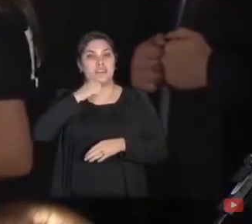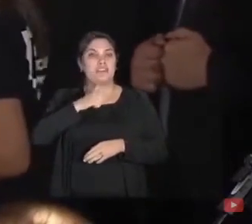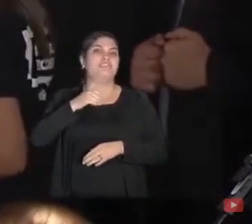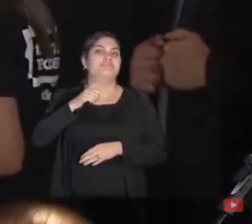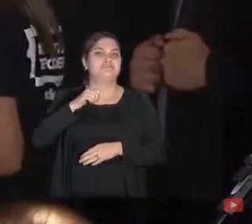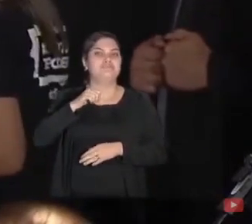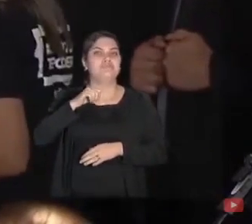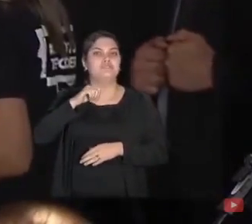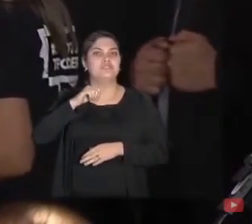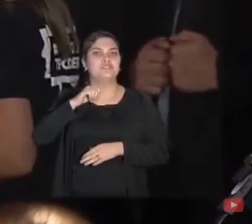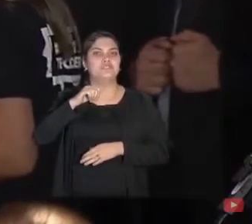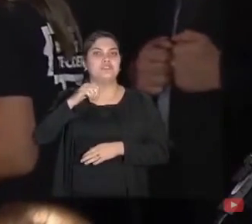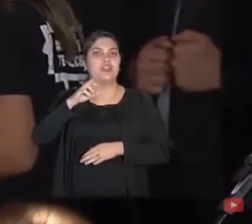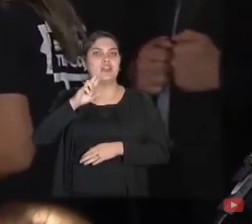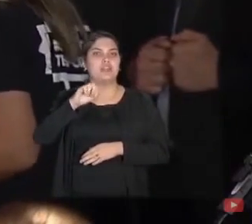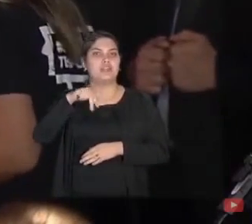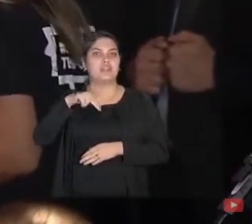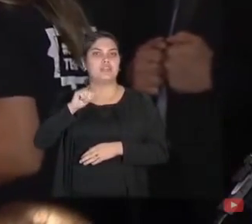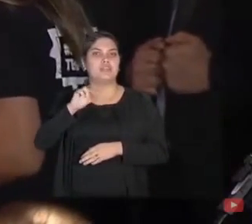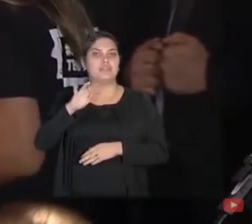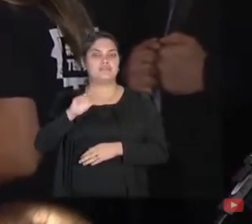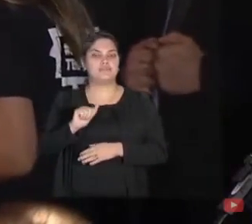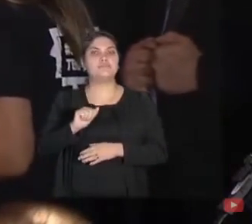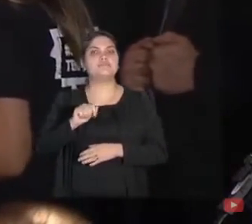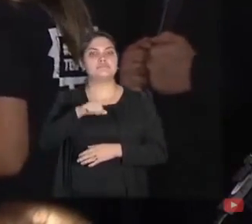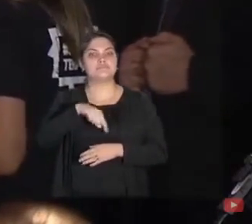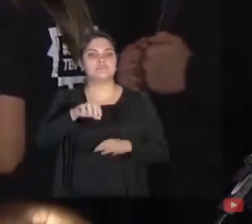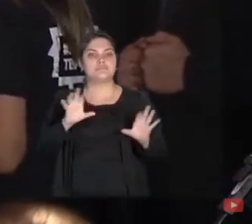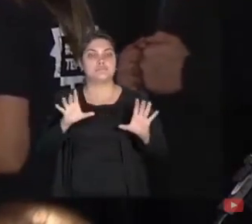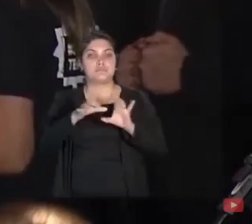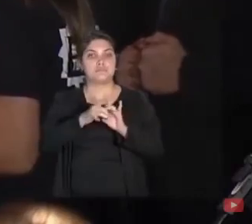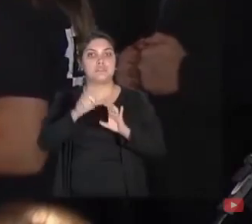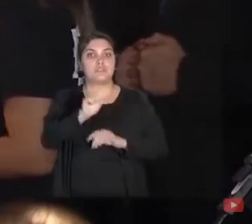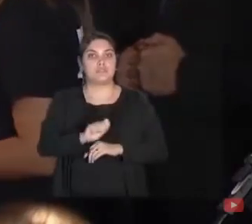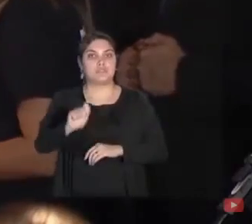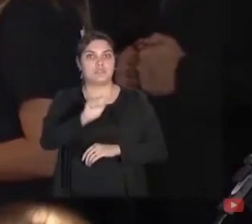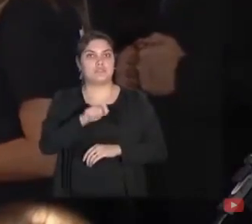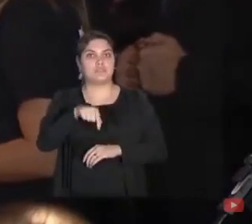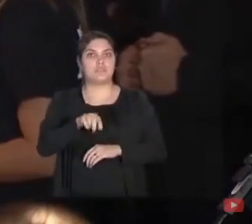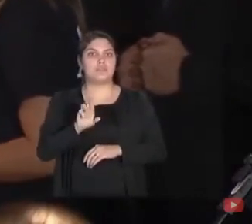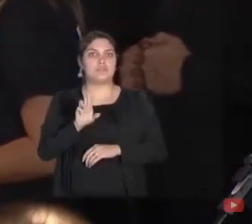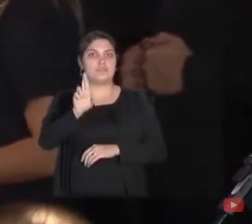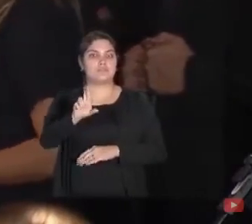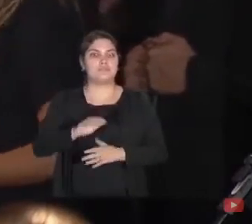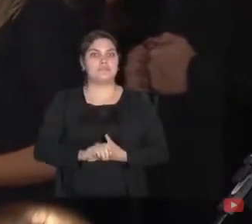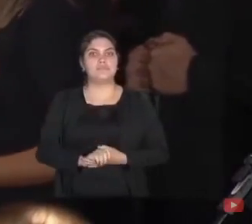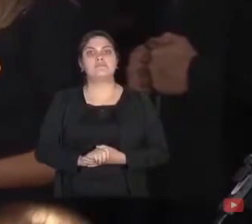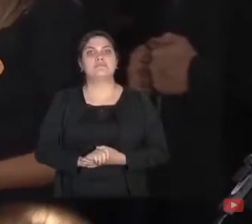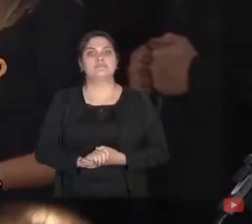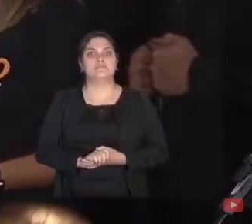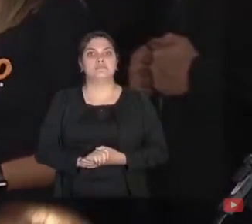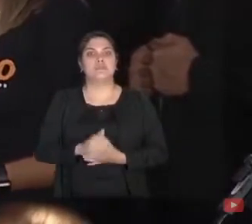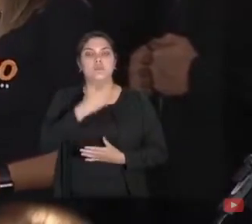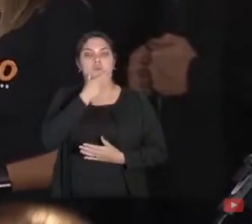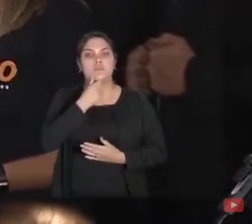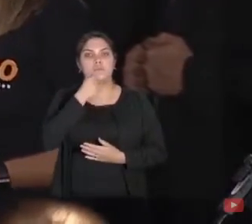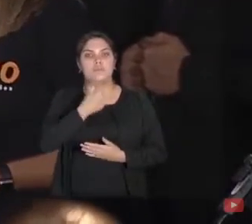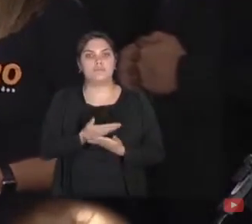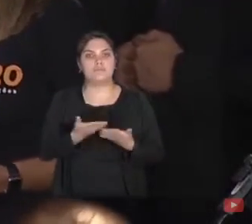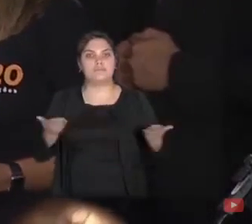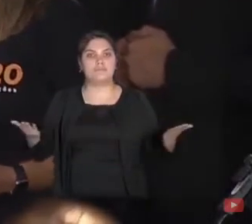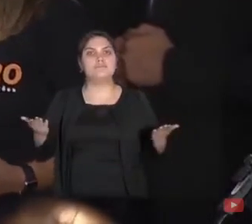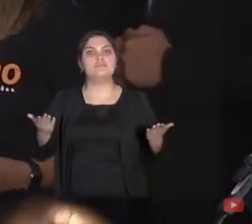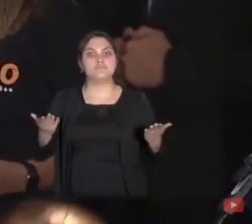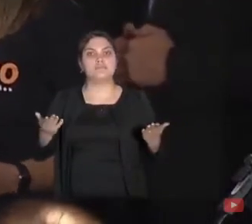Renata Gil, na pessoa de quem são cumprimentadas as associações aqui representadas. Senhoras e